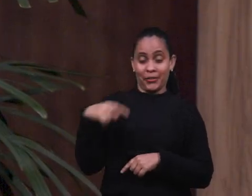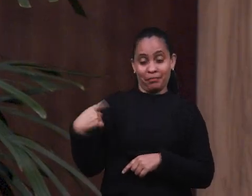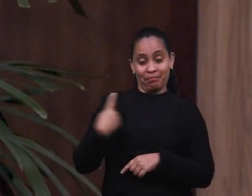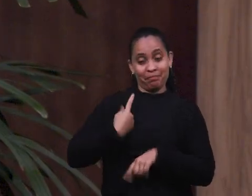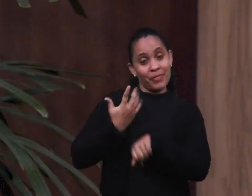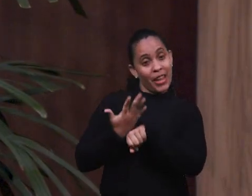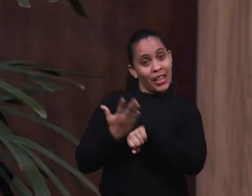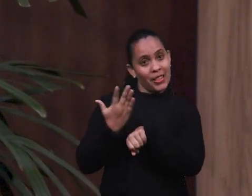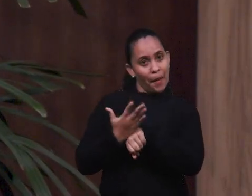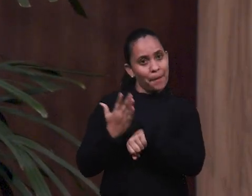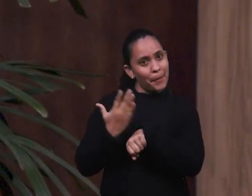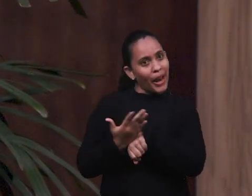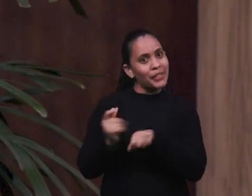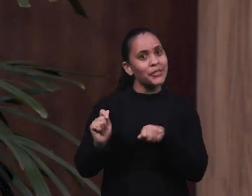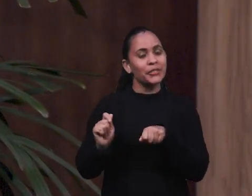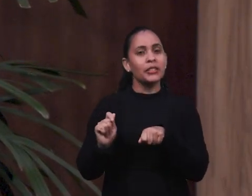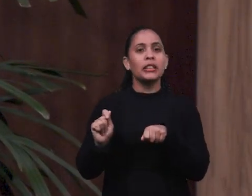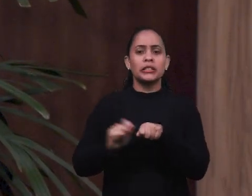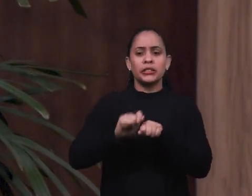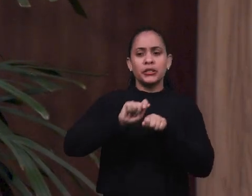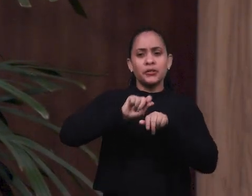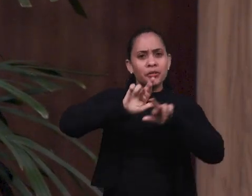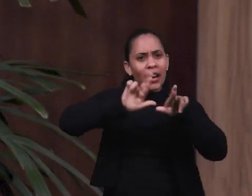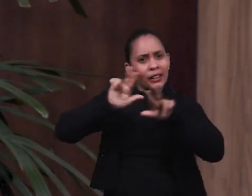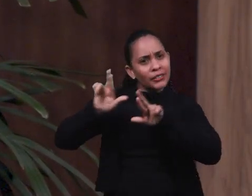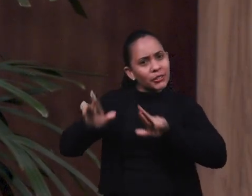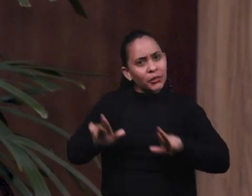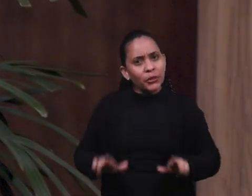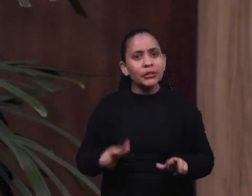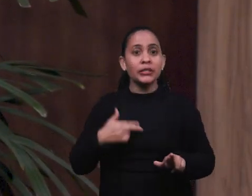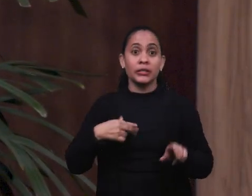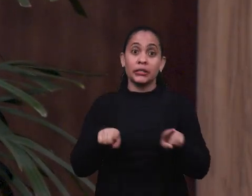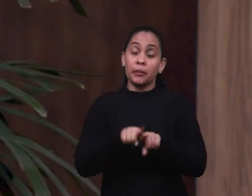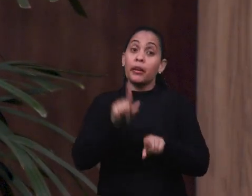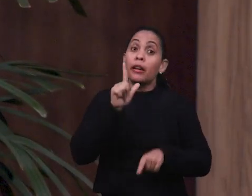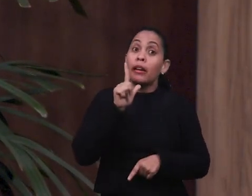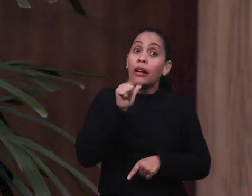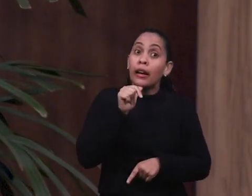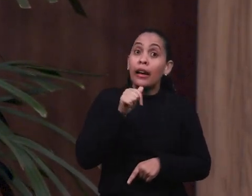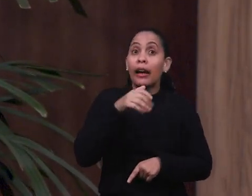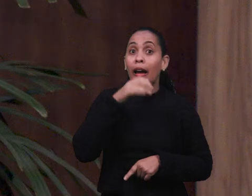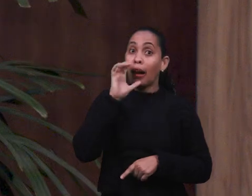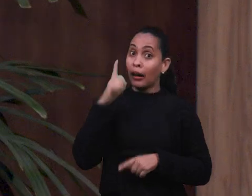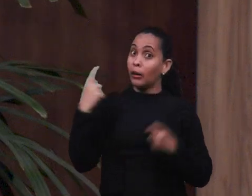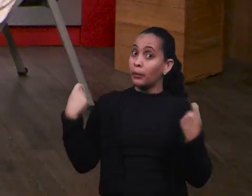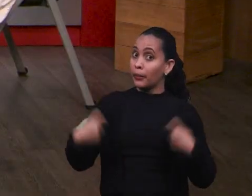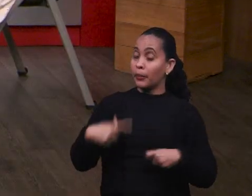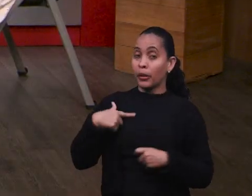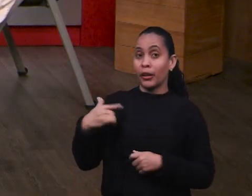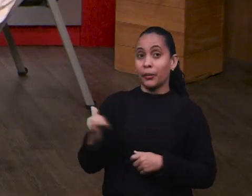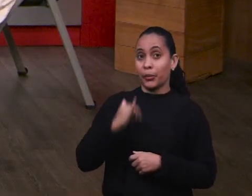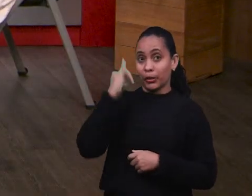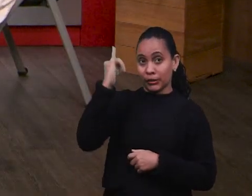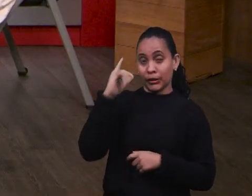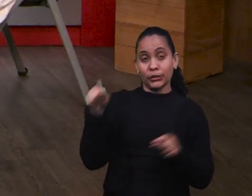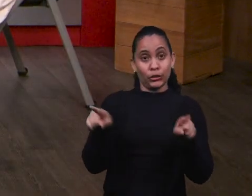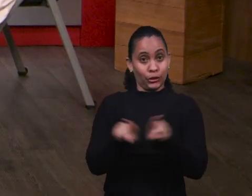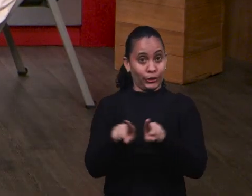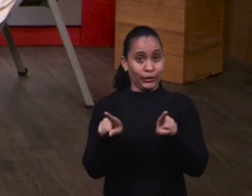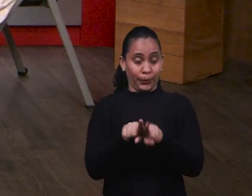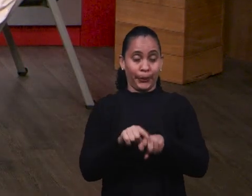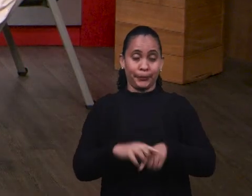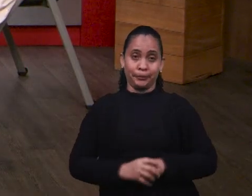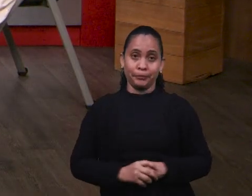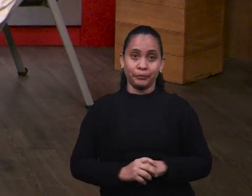essa prática de fazer atividade, questão de beber líquido também, né? Que a gente sempre fala que isso é muito importante